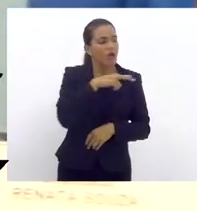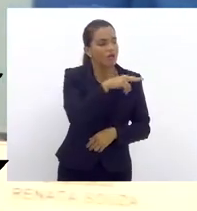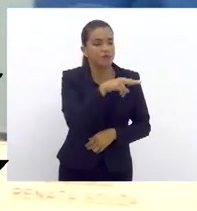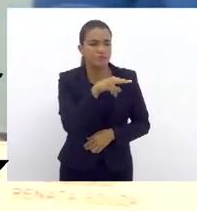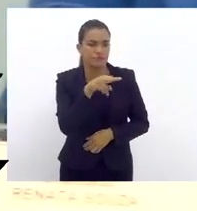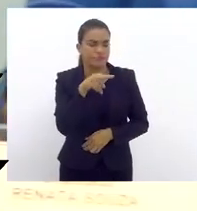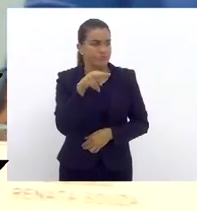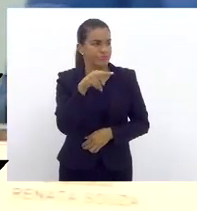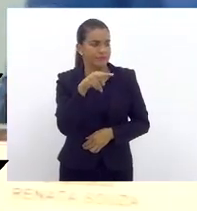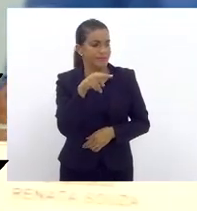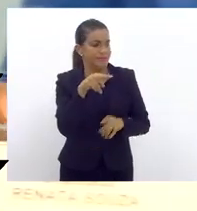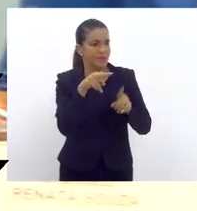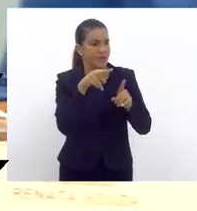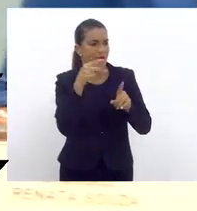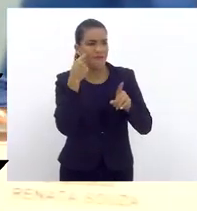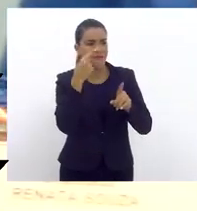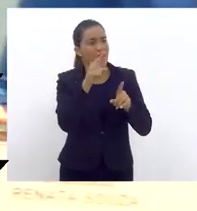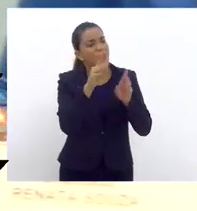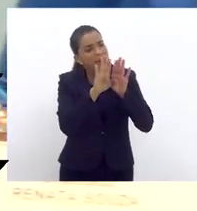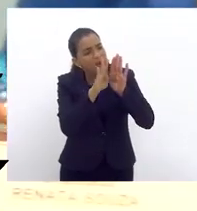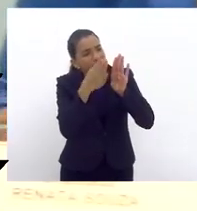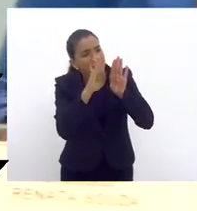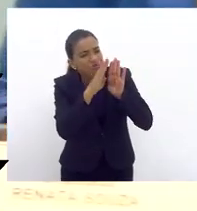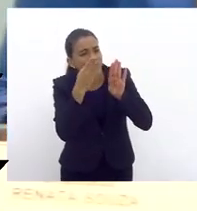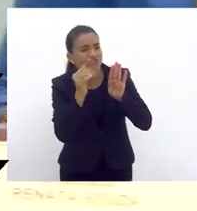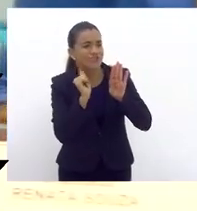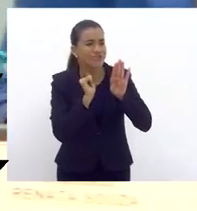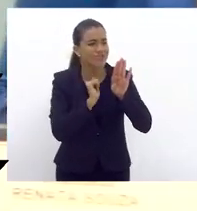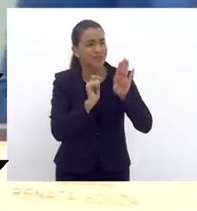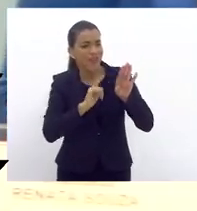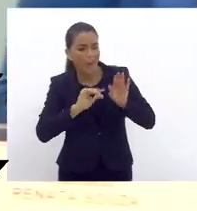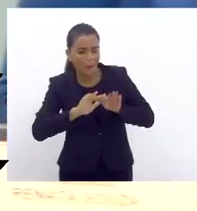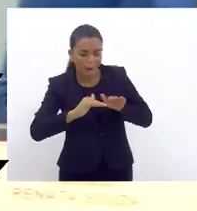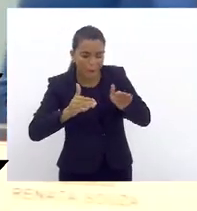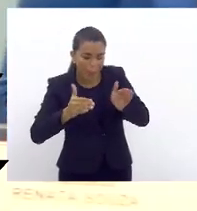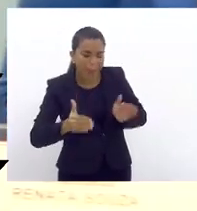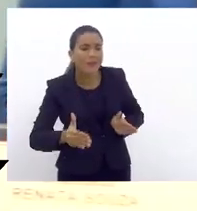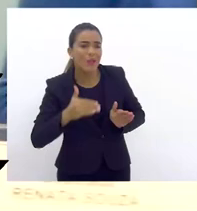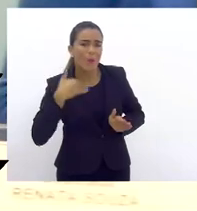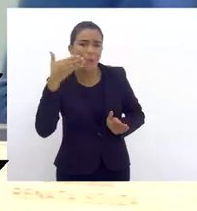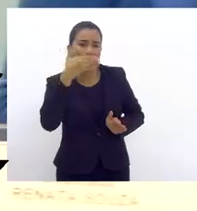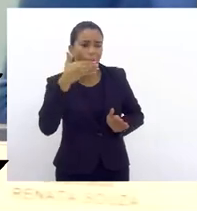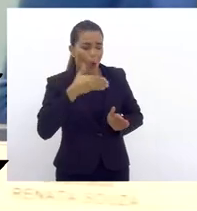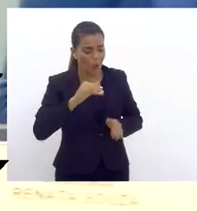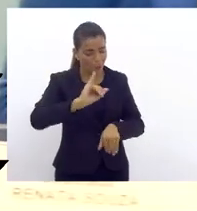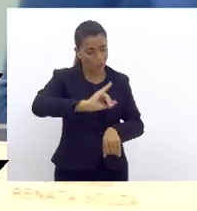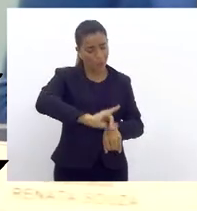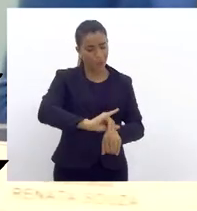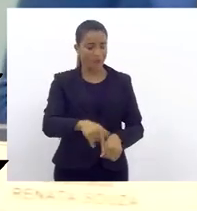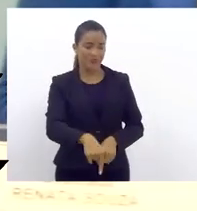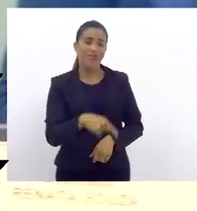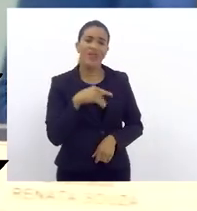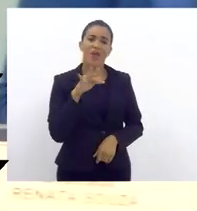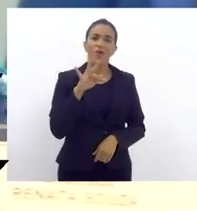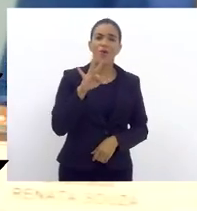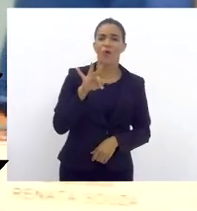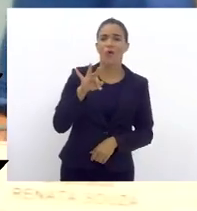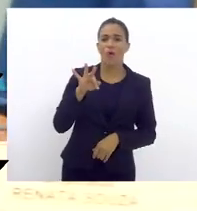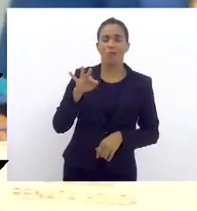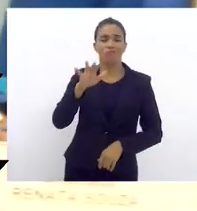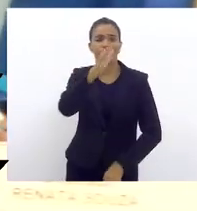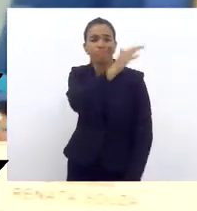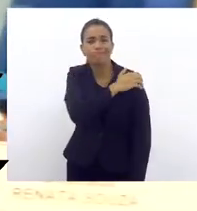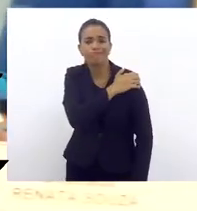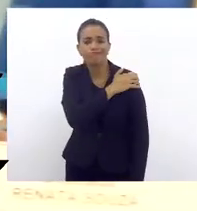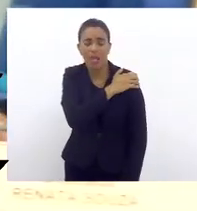assim e e passa em frente a uma portinha que tem uma mesinha pequenininha com bolo e tem lá um Fiel coloca a mão